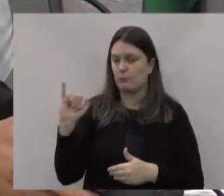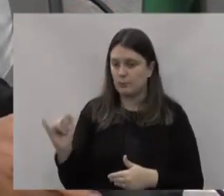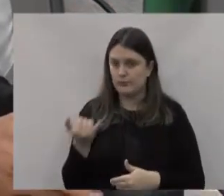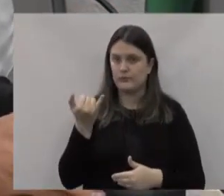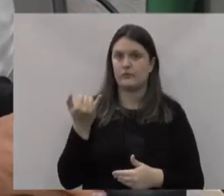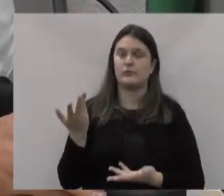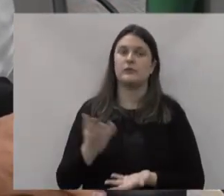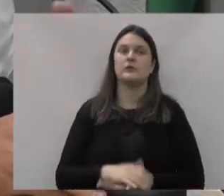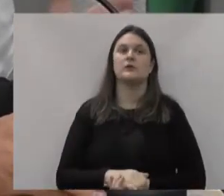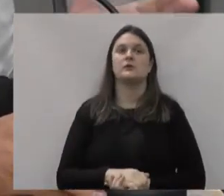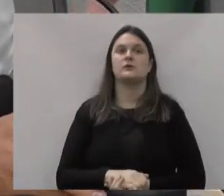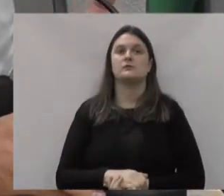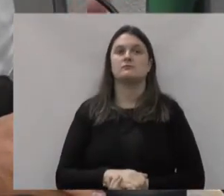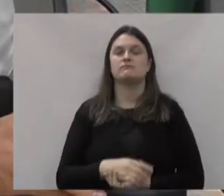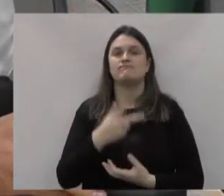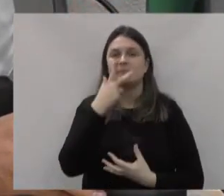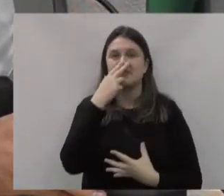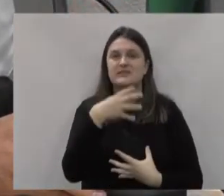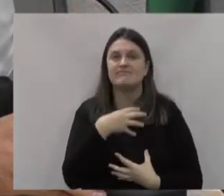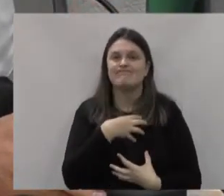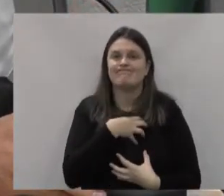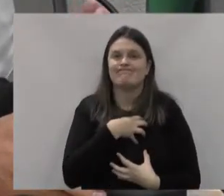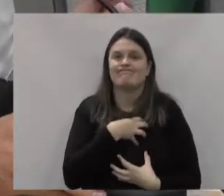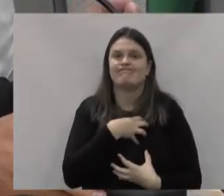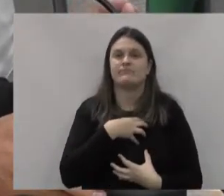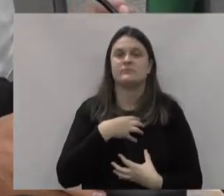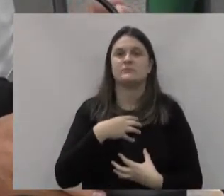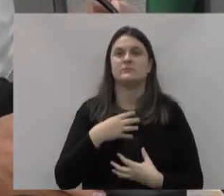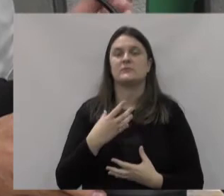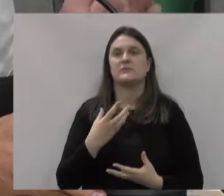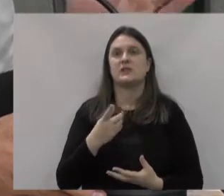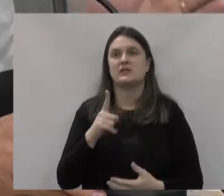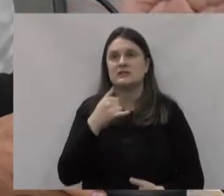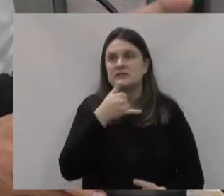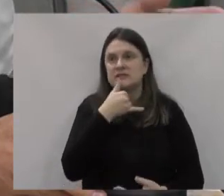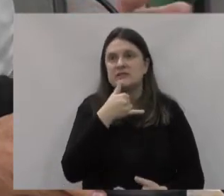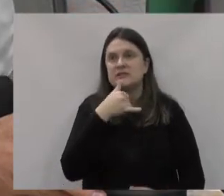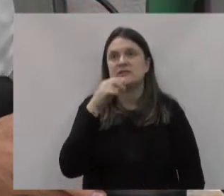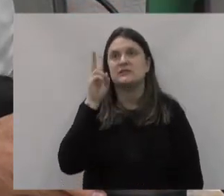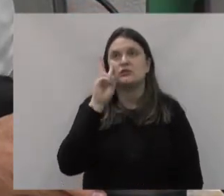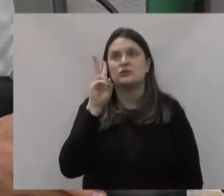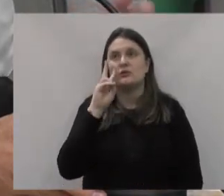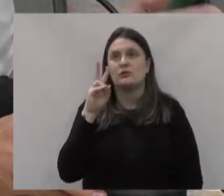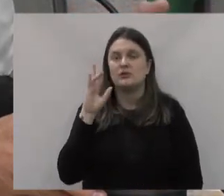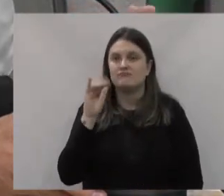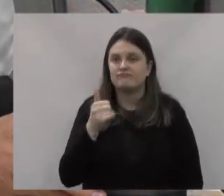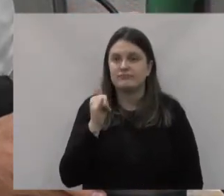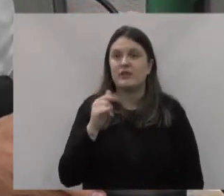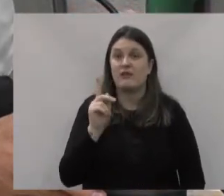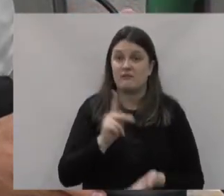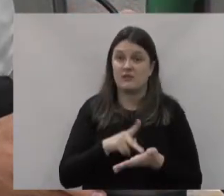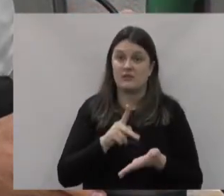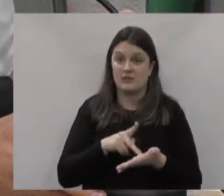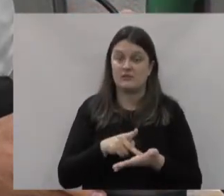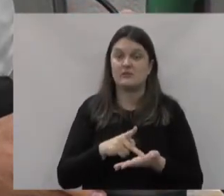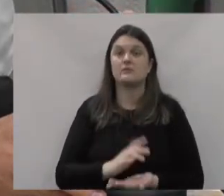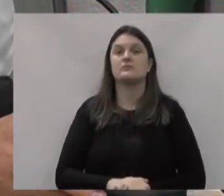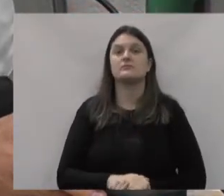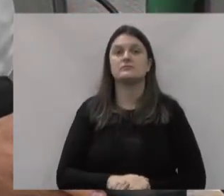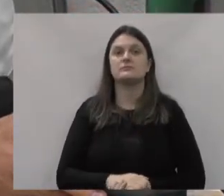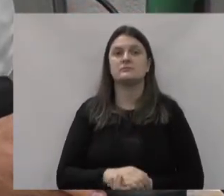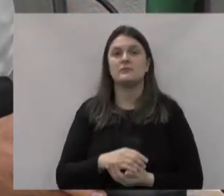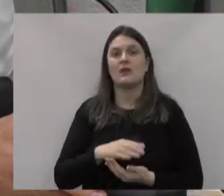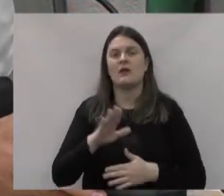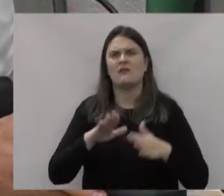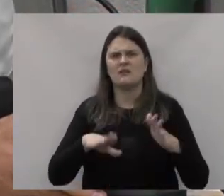falaram, e nos comoveram, inclusive, com as histórias que são reais,